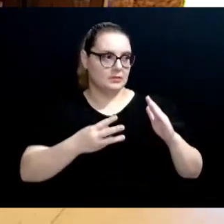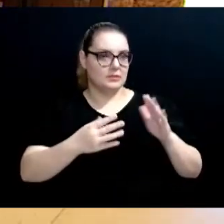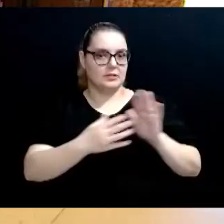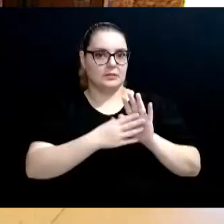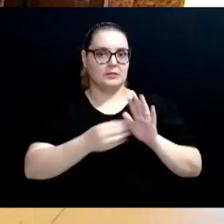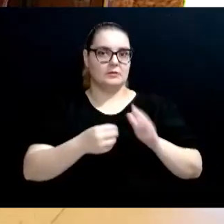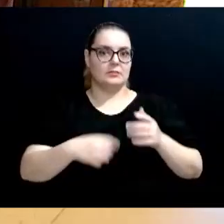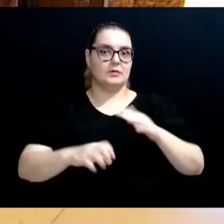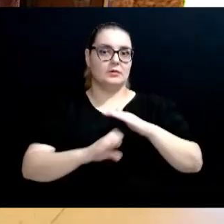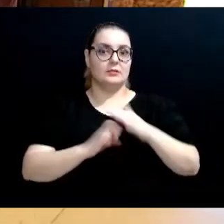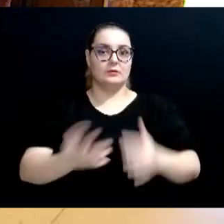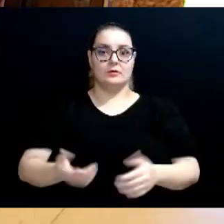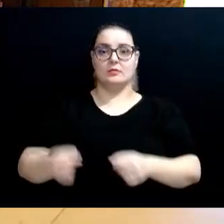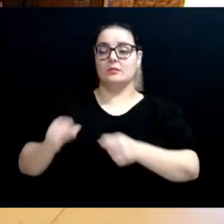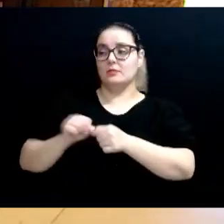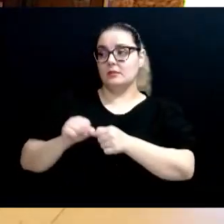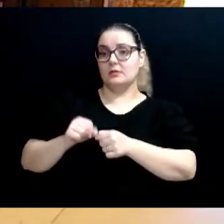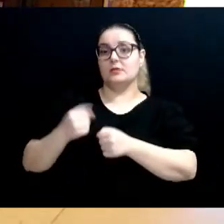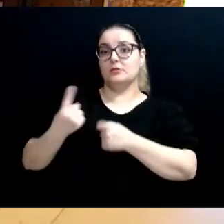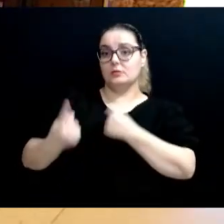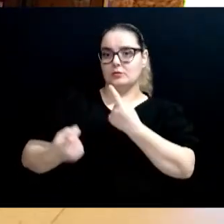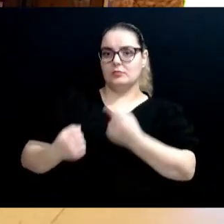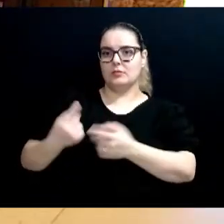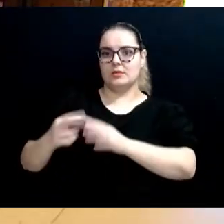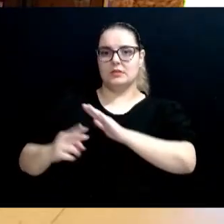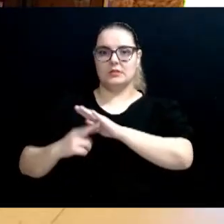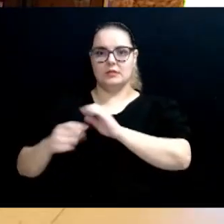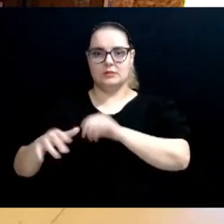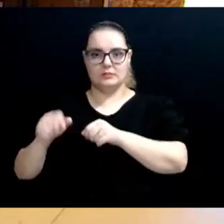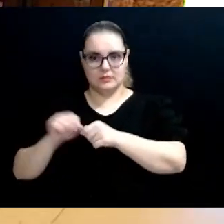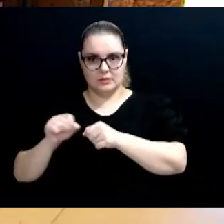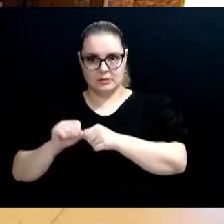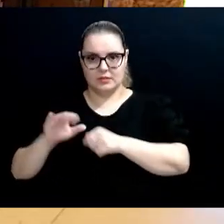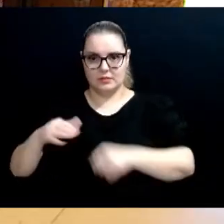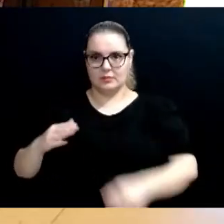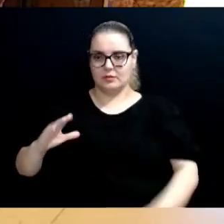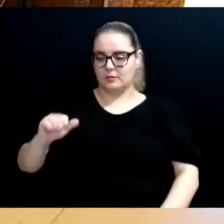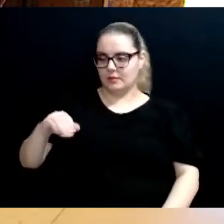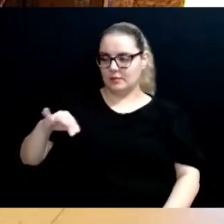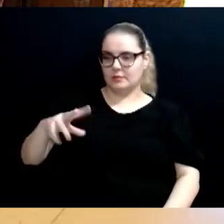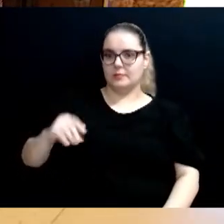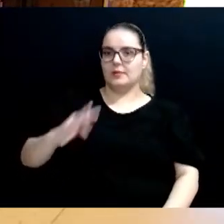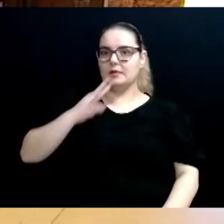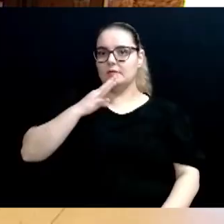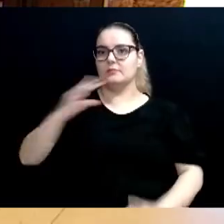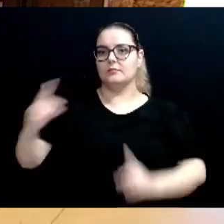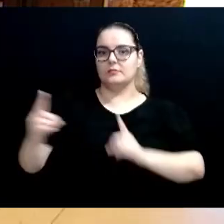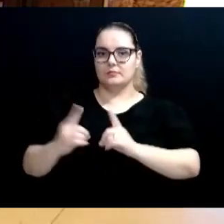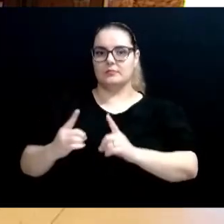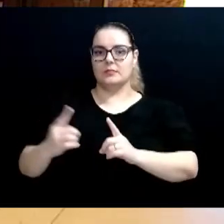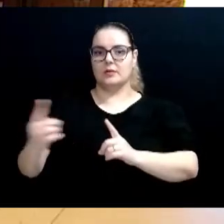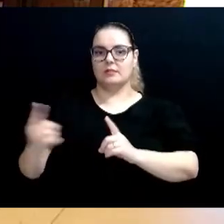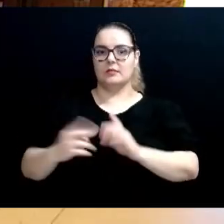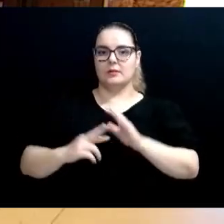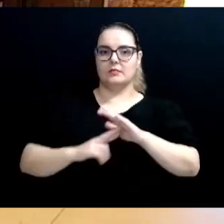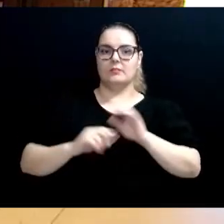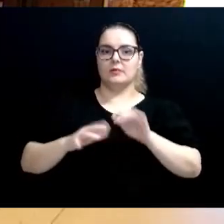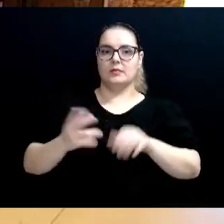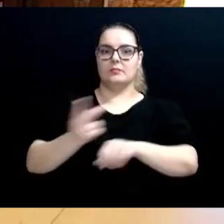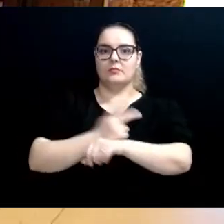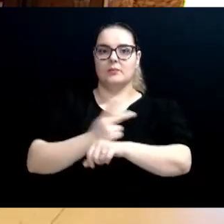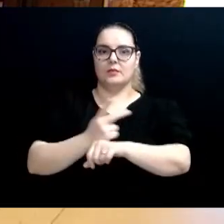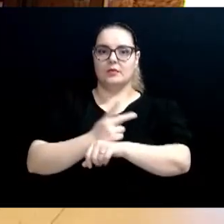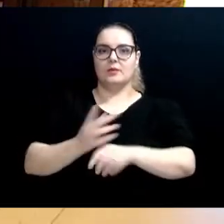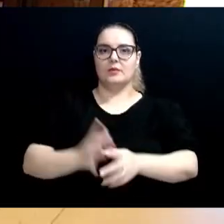Casa 73 nesse modelo de negócio? Então, fazendo uma das feiras que eu fazia, quando a Camila me conheceu, ela me conheceu numa